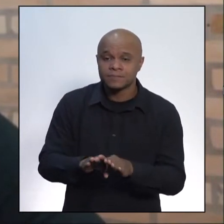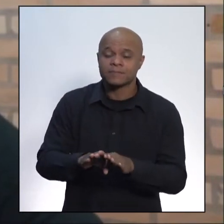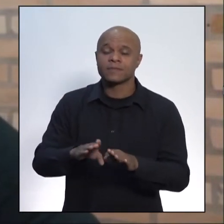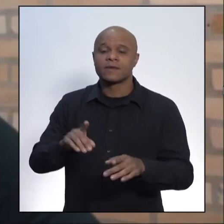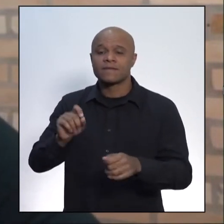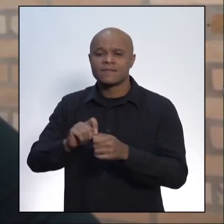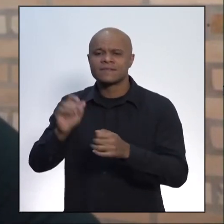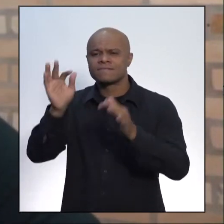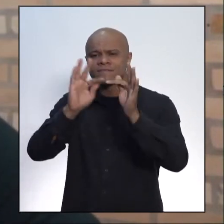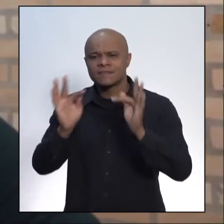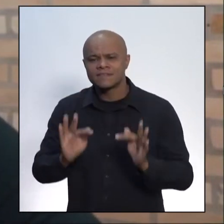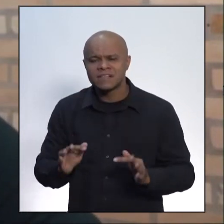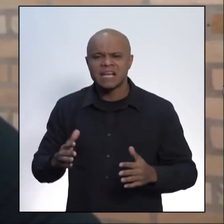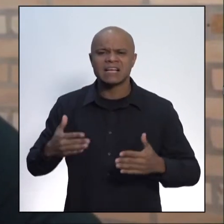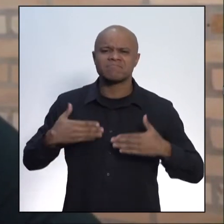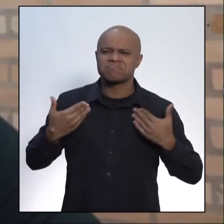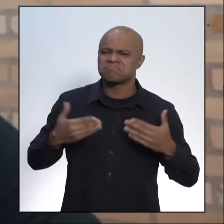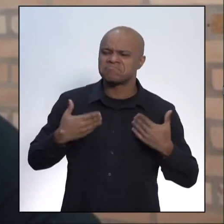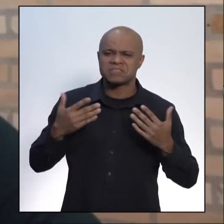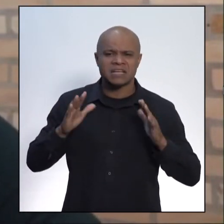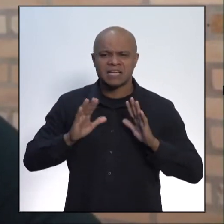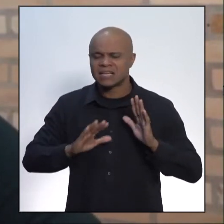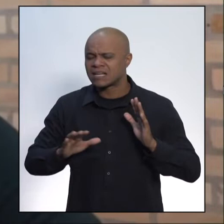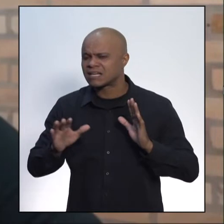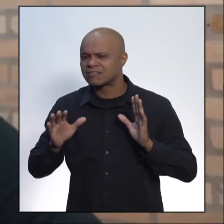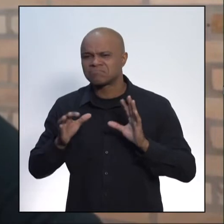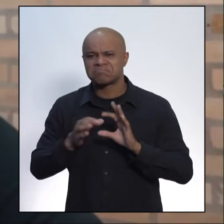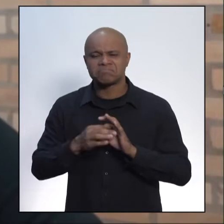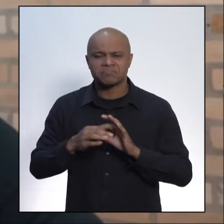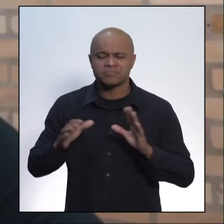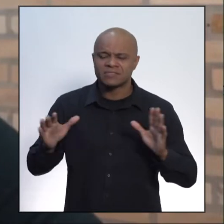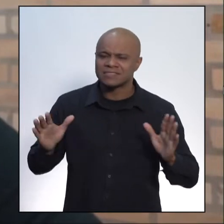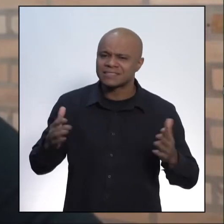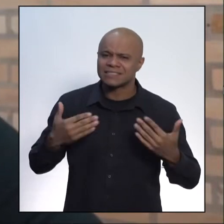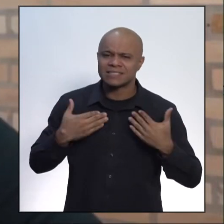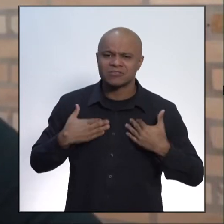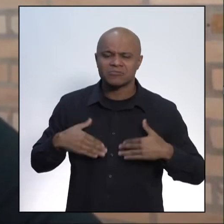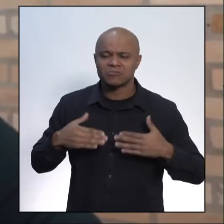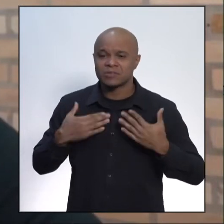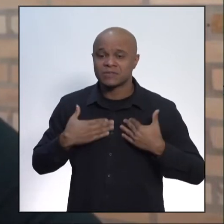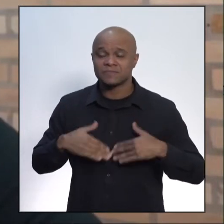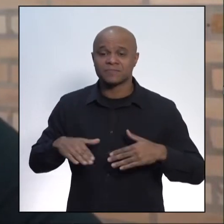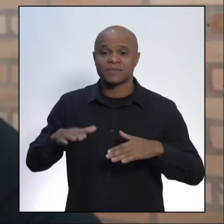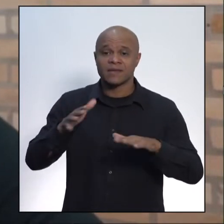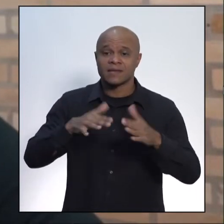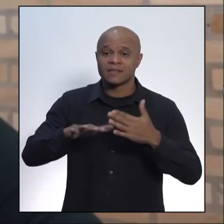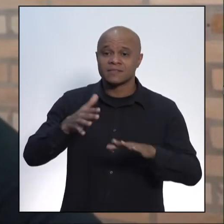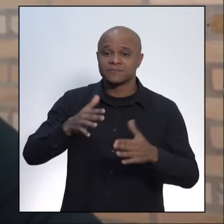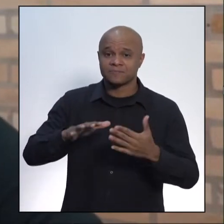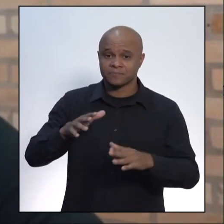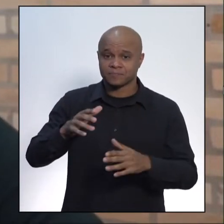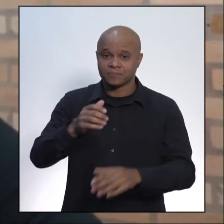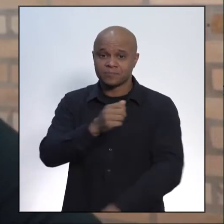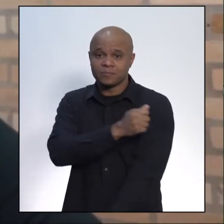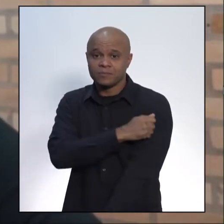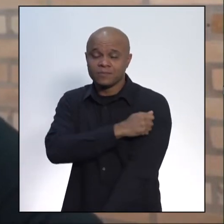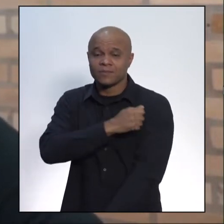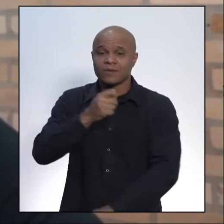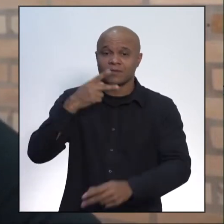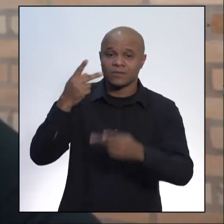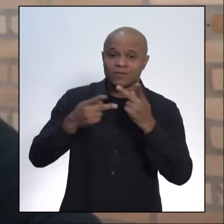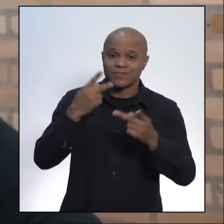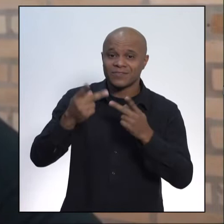mas levar as coisas de uma forma leve. Eu estava lendo que às vezes os alunos começaram a escrever para vocês, é para copiar,